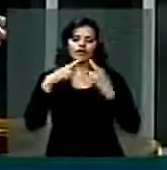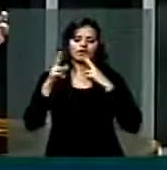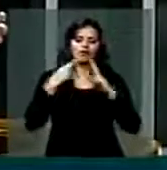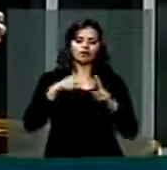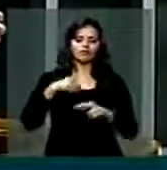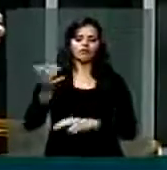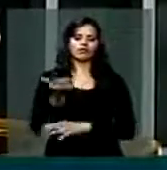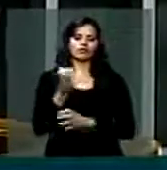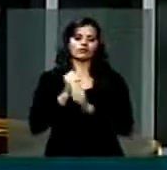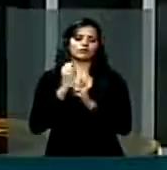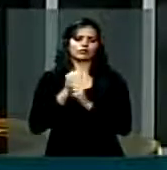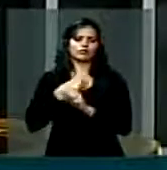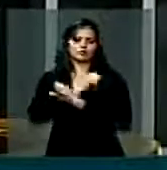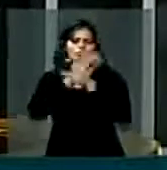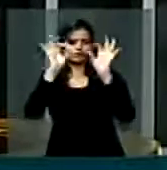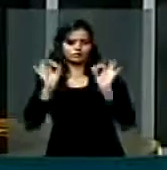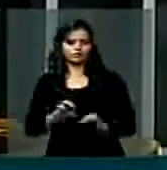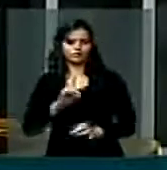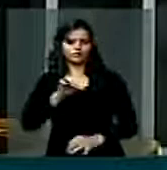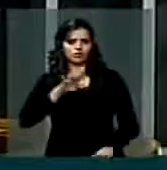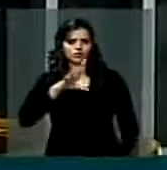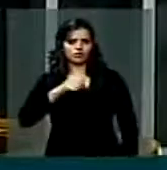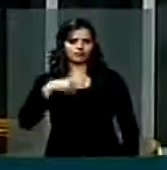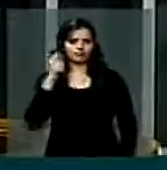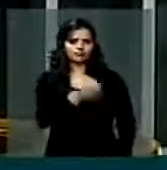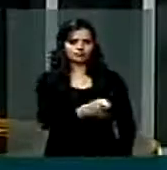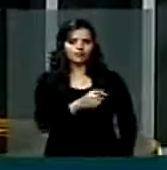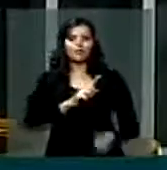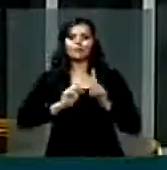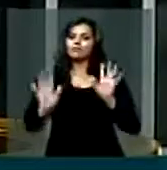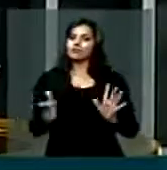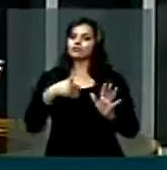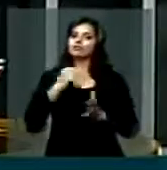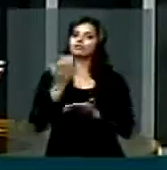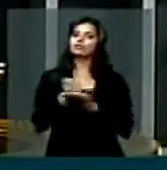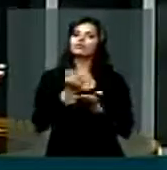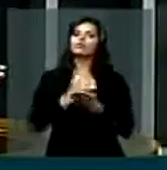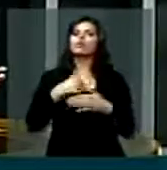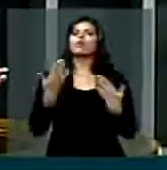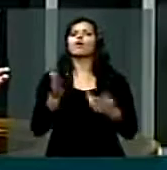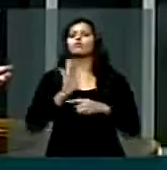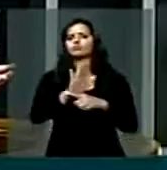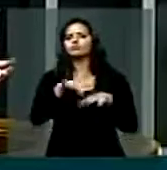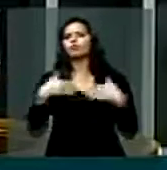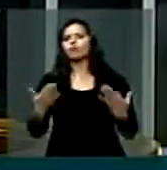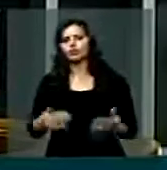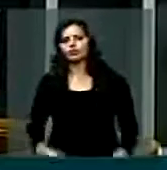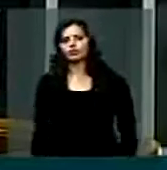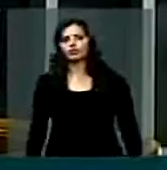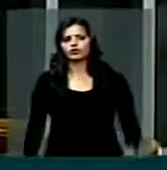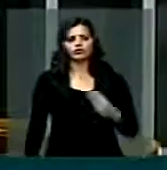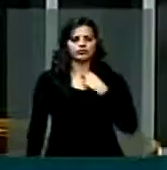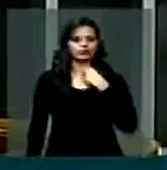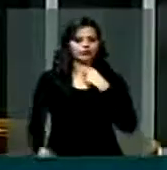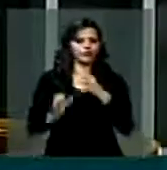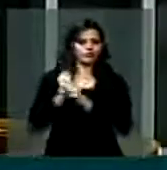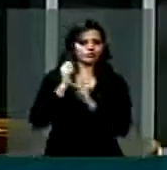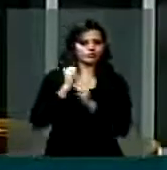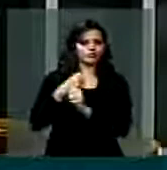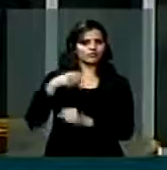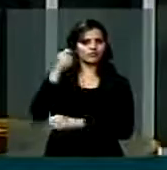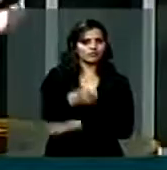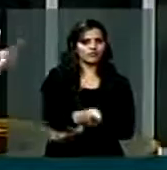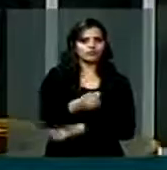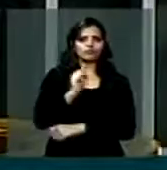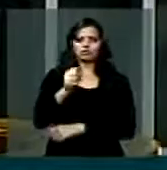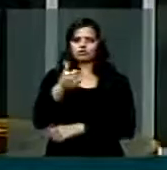quer o orçamento mais transparente, democrático, impositivo. Mas qual é a contribuição que nós damos para isso? Nós não podemos ter um orçamento impositivo